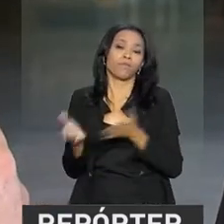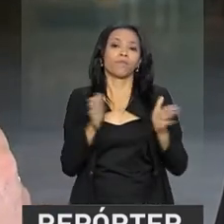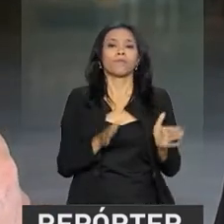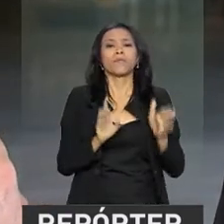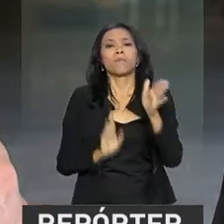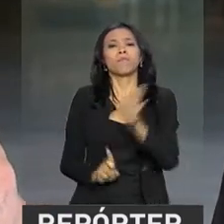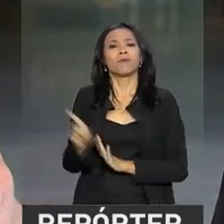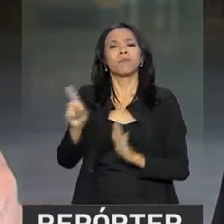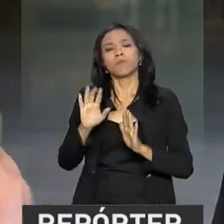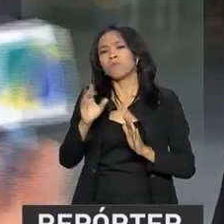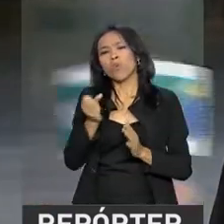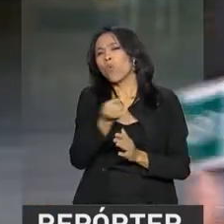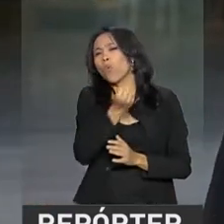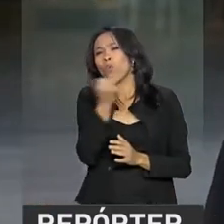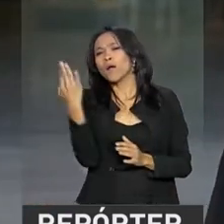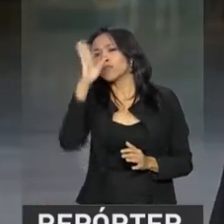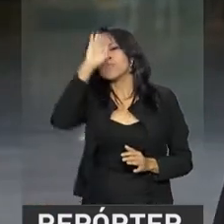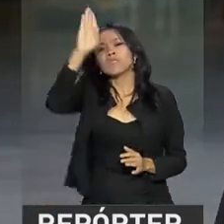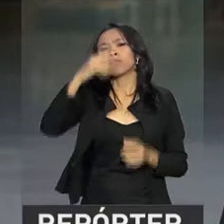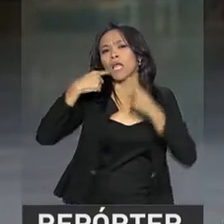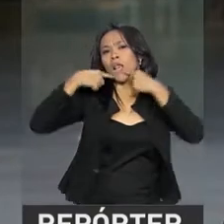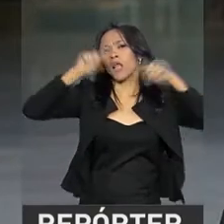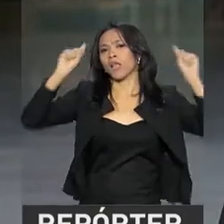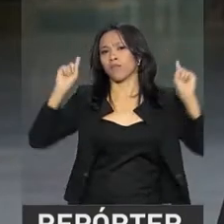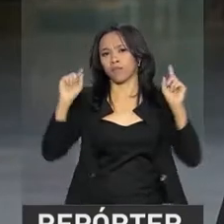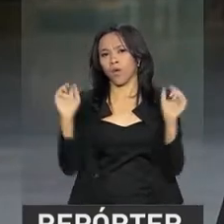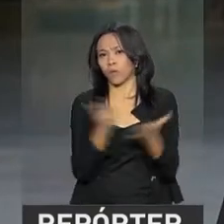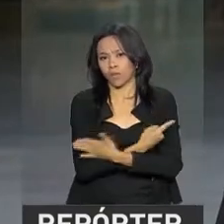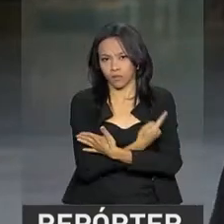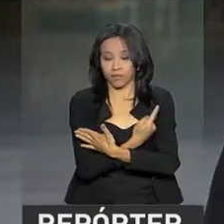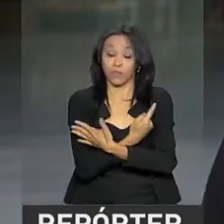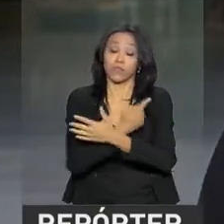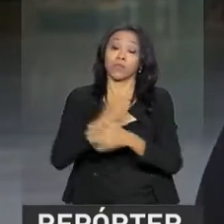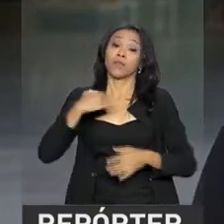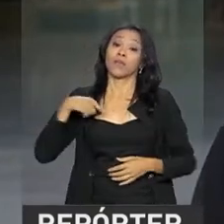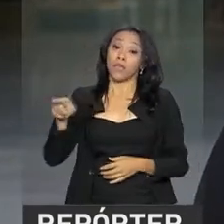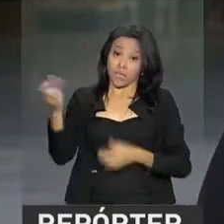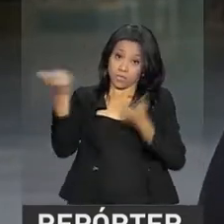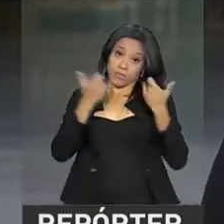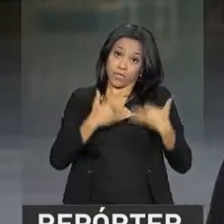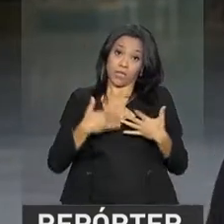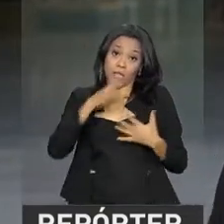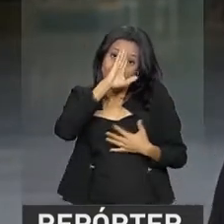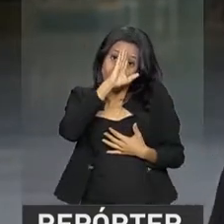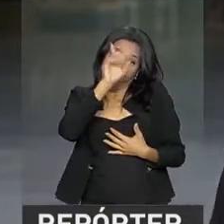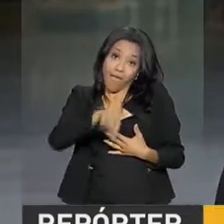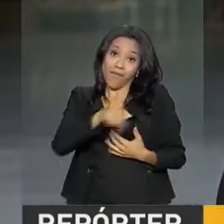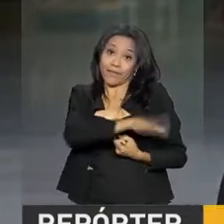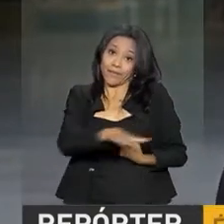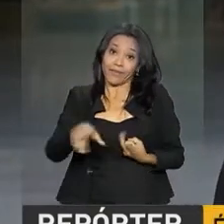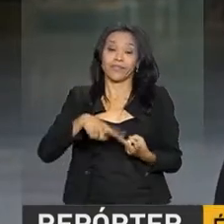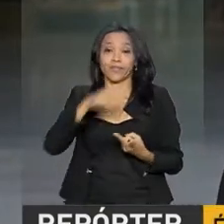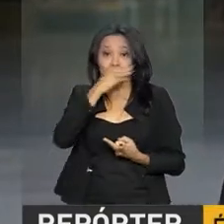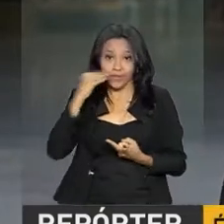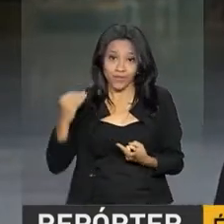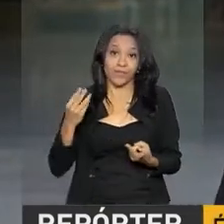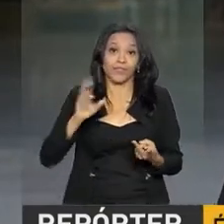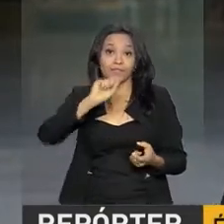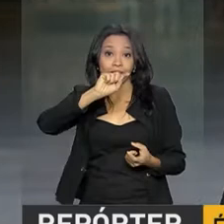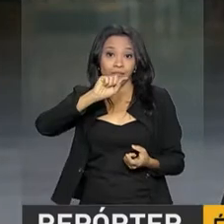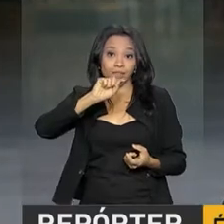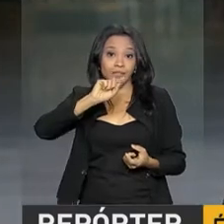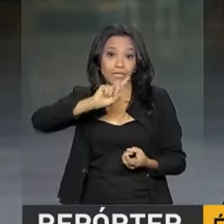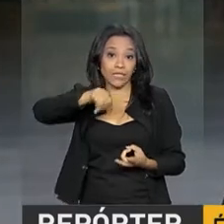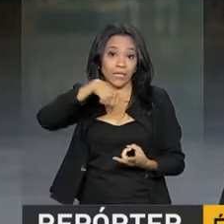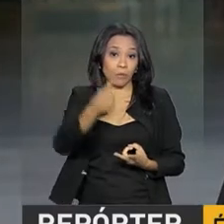que o disque 100 recebe hoje a maior parte das vítimas e das denúncias que a gente recebe infelizmente são crianças e adolescentes seguido dos a